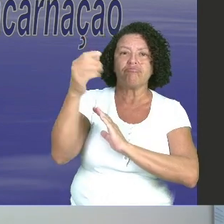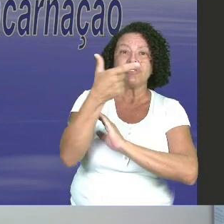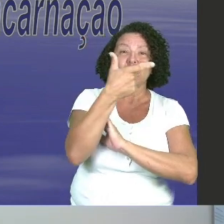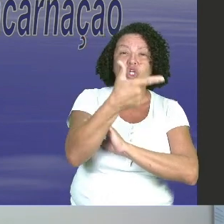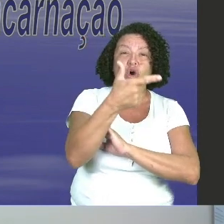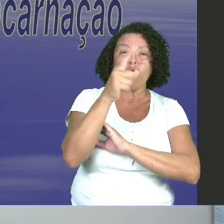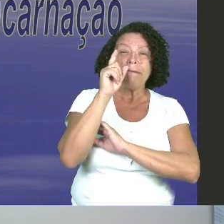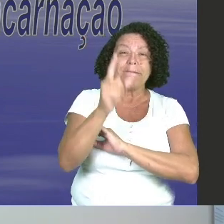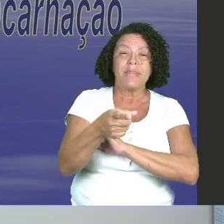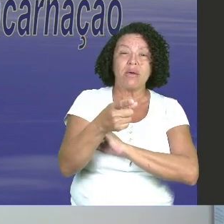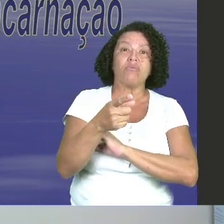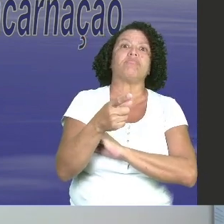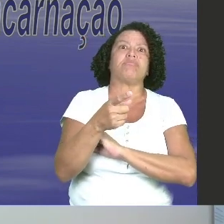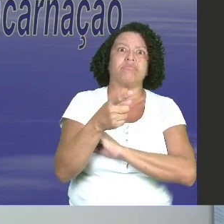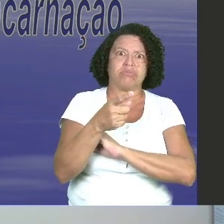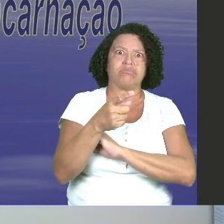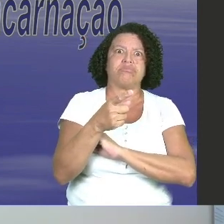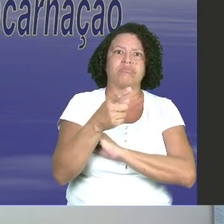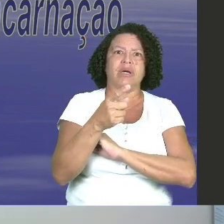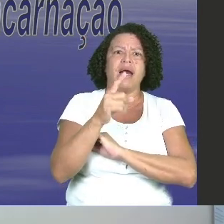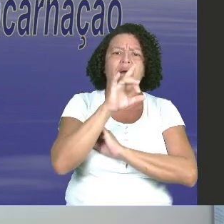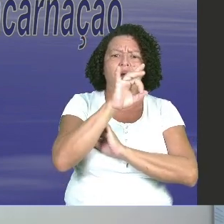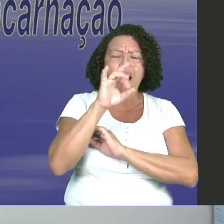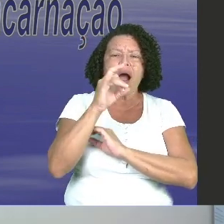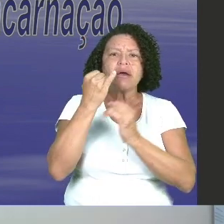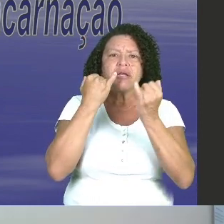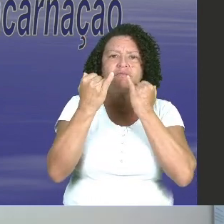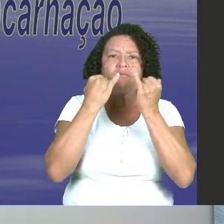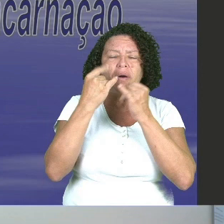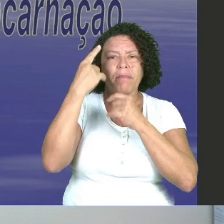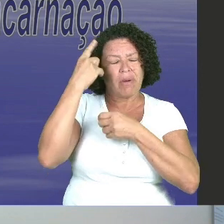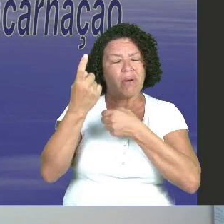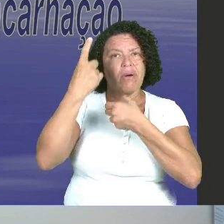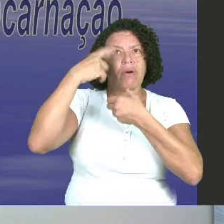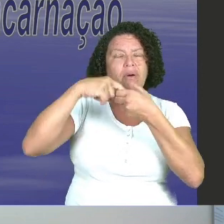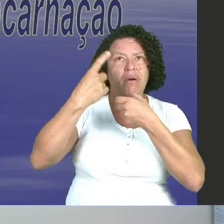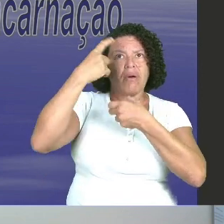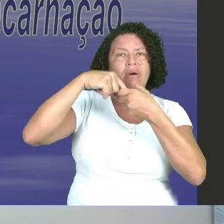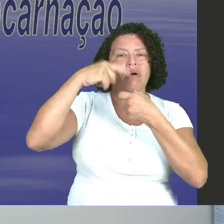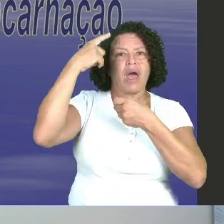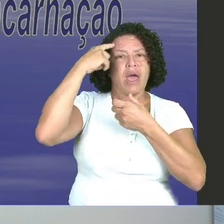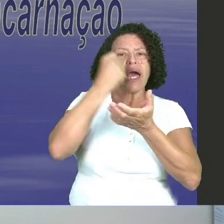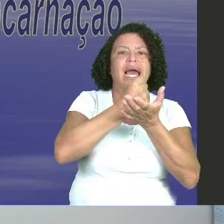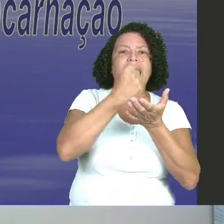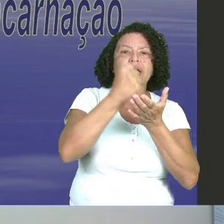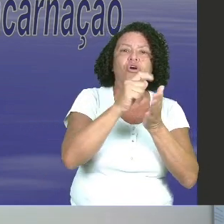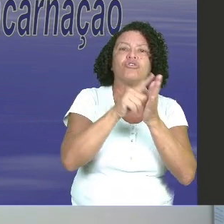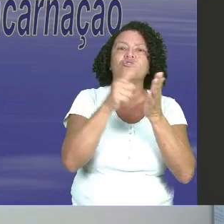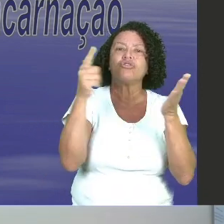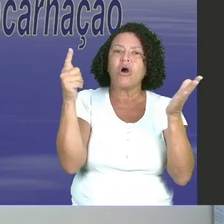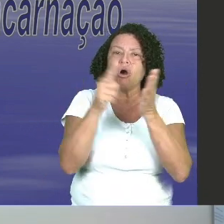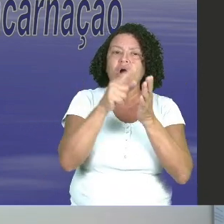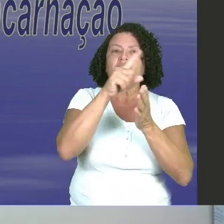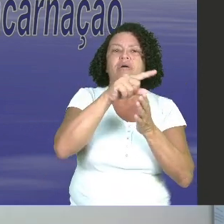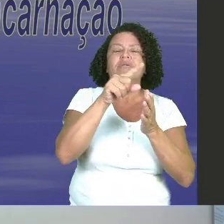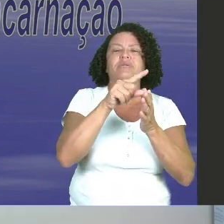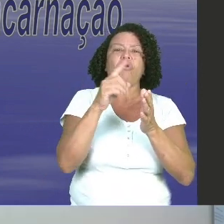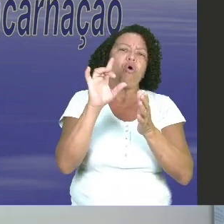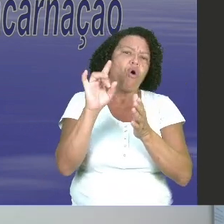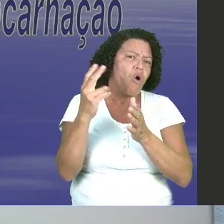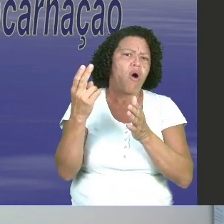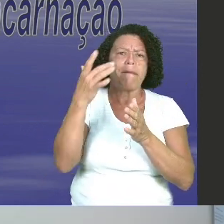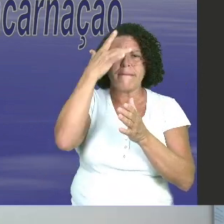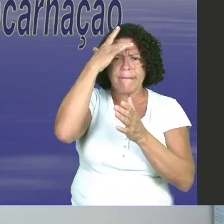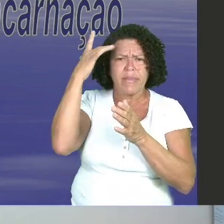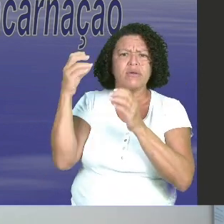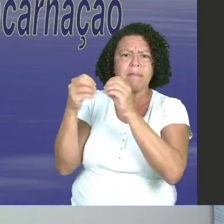casos. Dada a informação de rememoração, procurava checar em cartórios, jornais e pessoas próximas. Então, foi